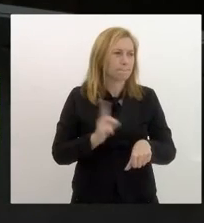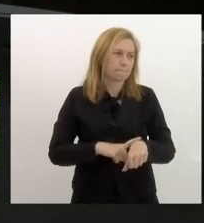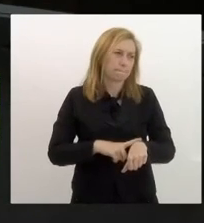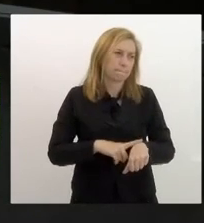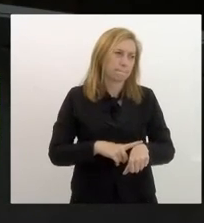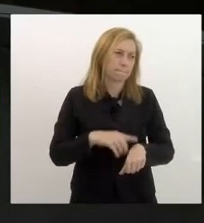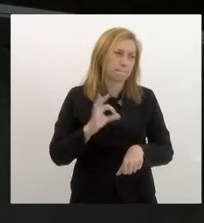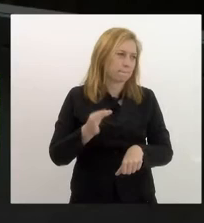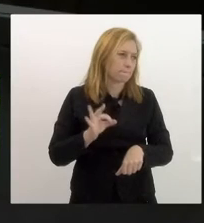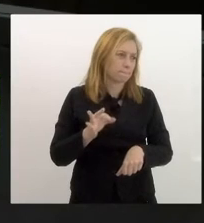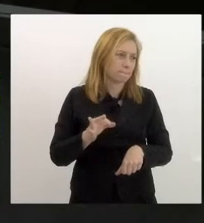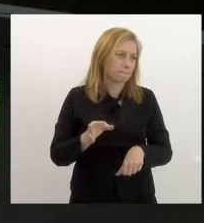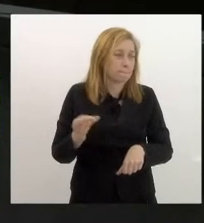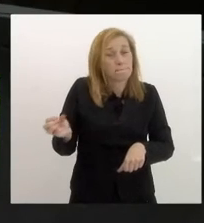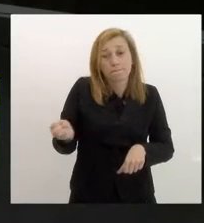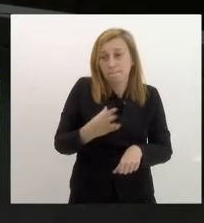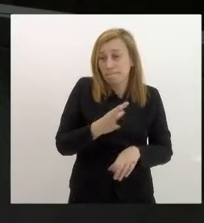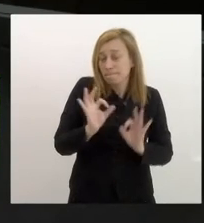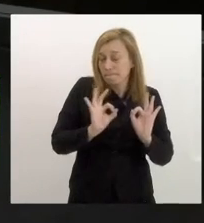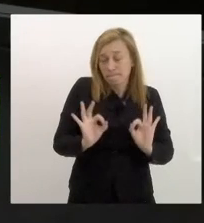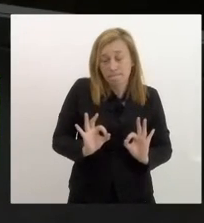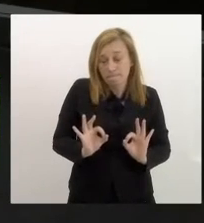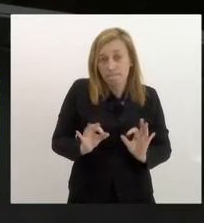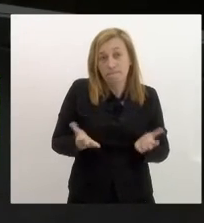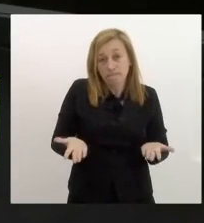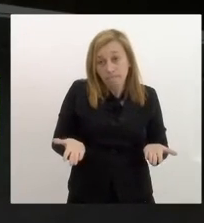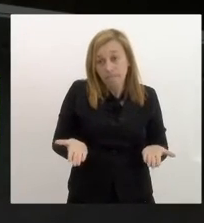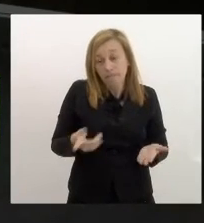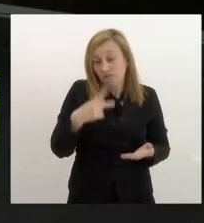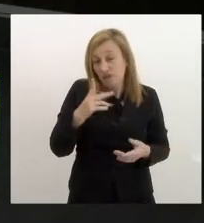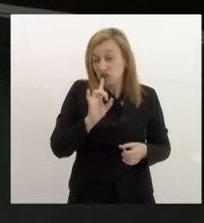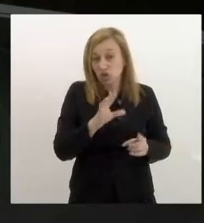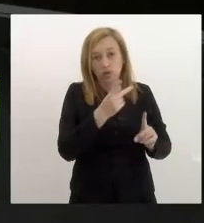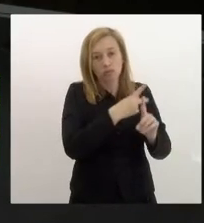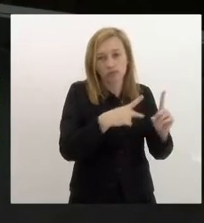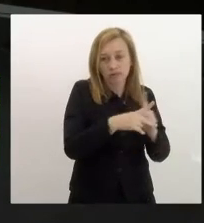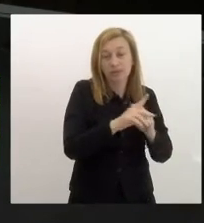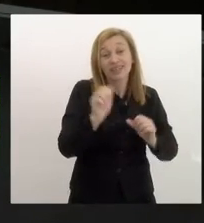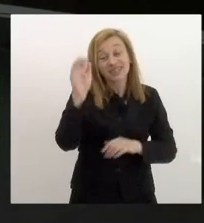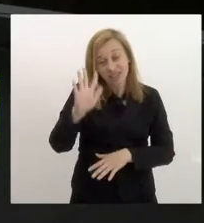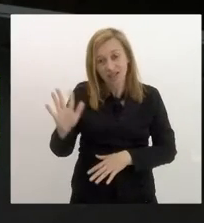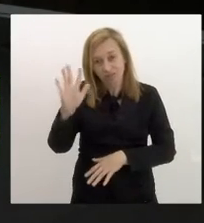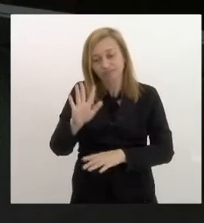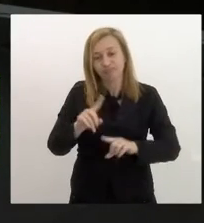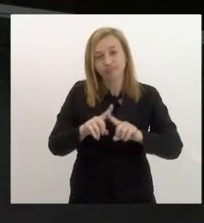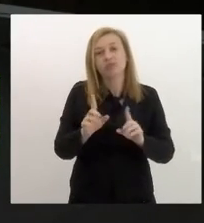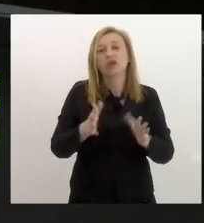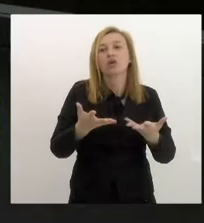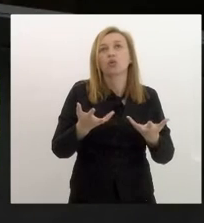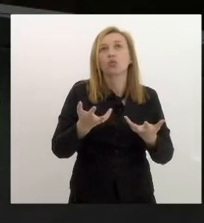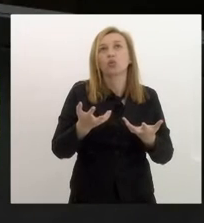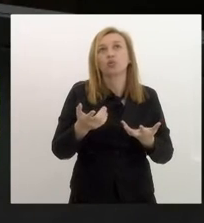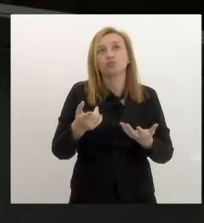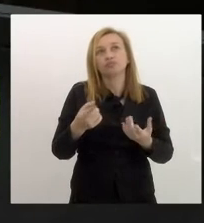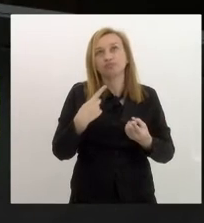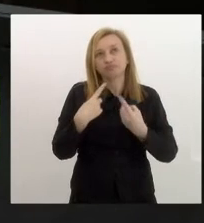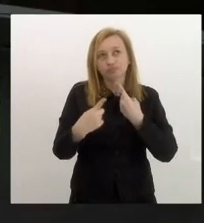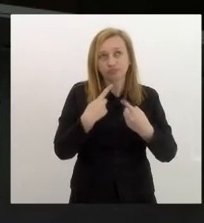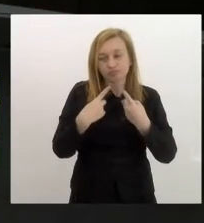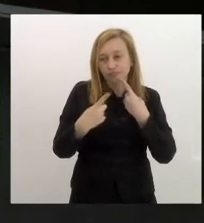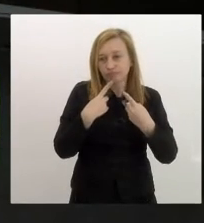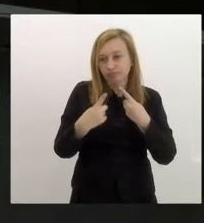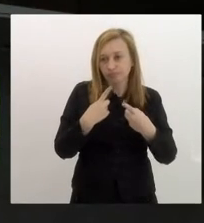uma de tomar recurso em um novo né Não tô dizendo especificamente da Previdência mais uma maneira geral o que nós temos discutido